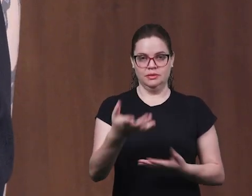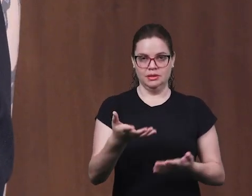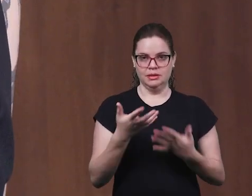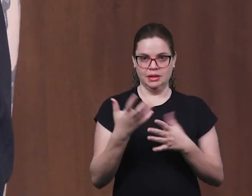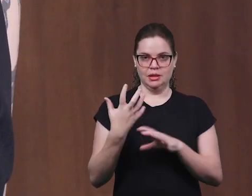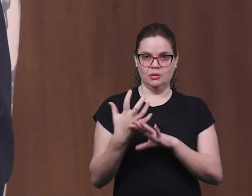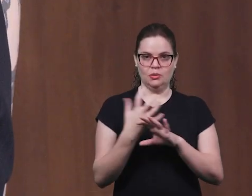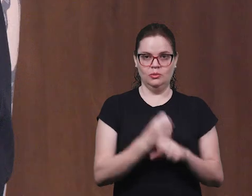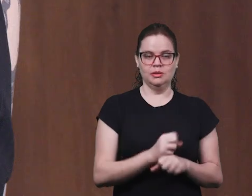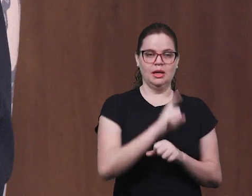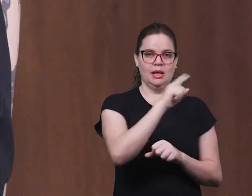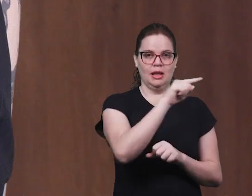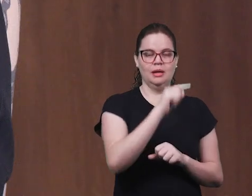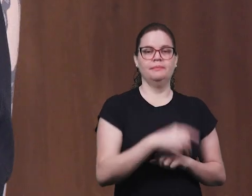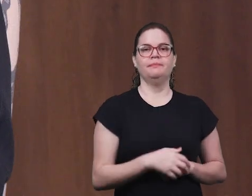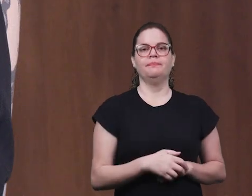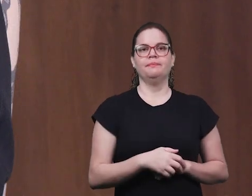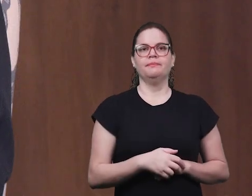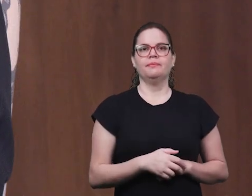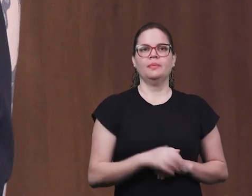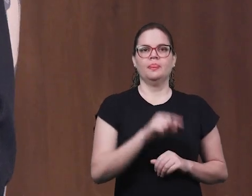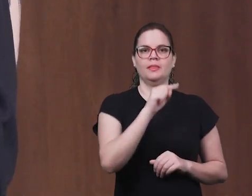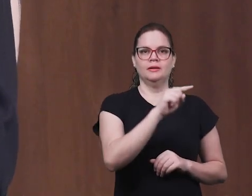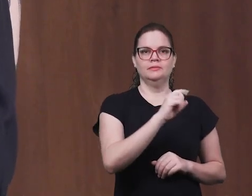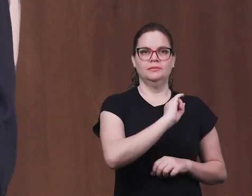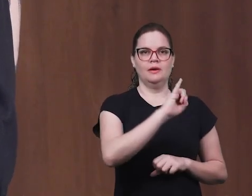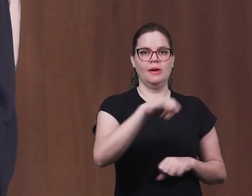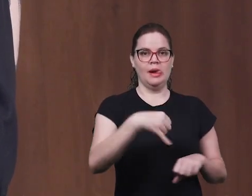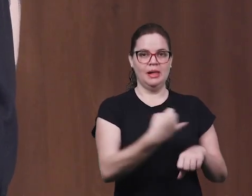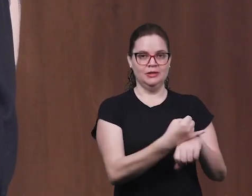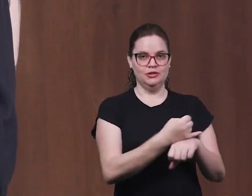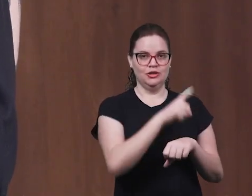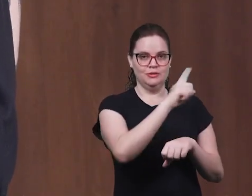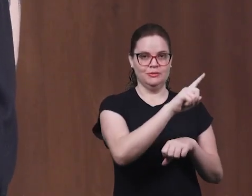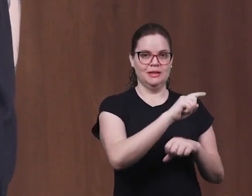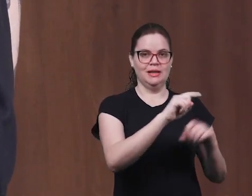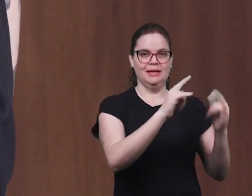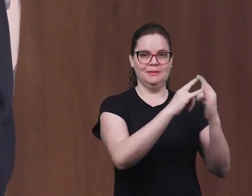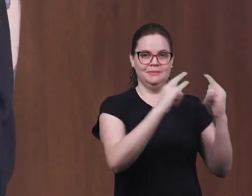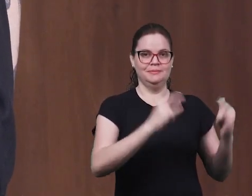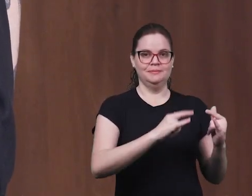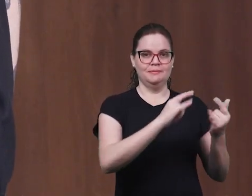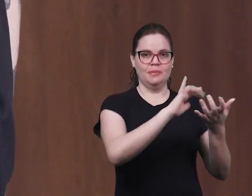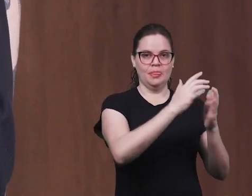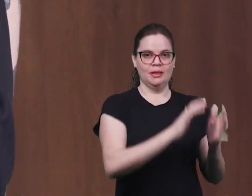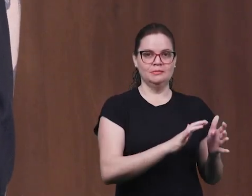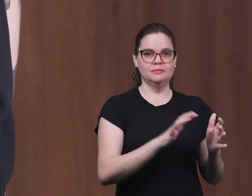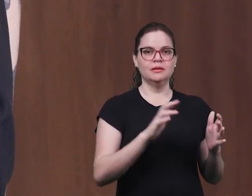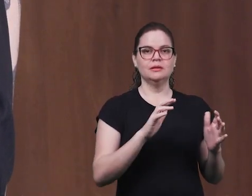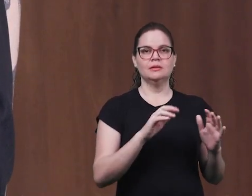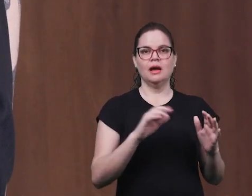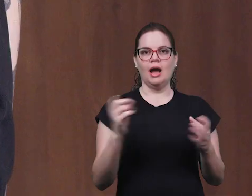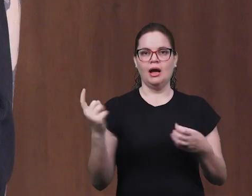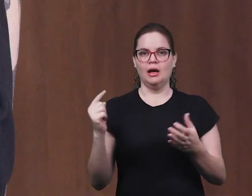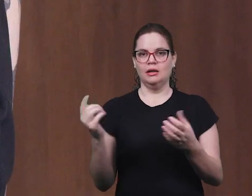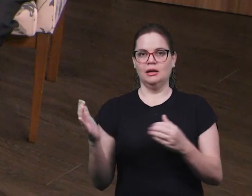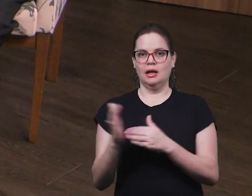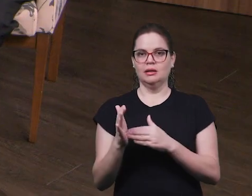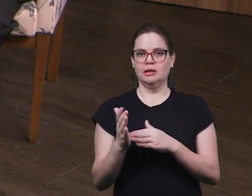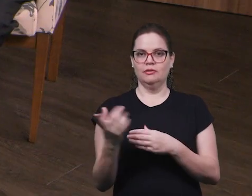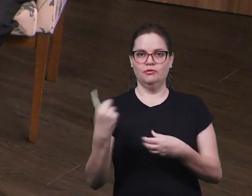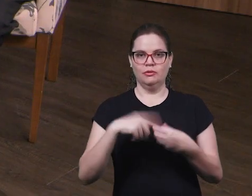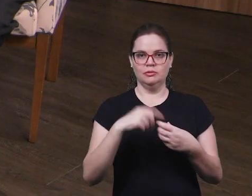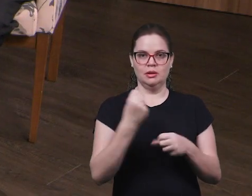da destruição de Jerusalém até a reconstrução, quer falar alguma coisa, pastor Gerson?